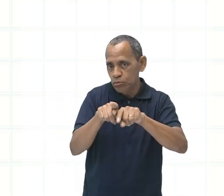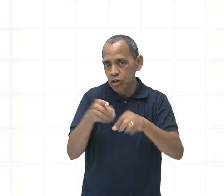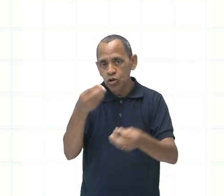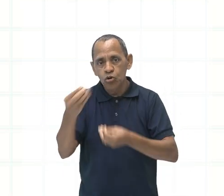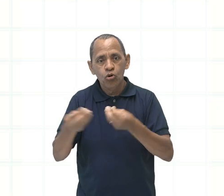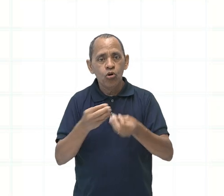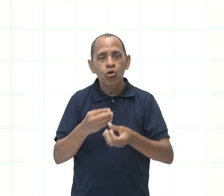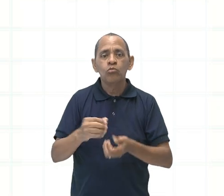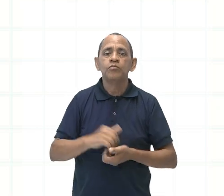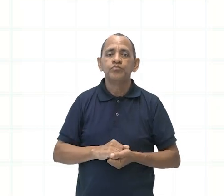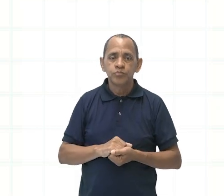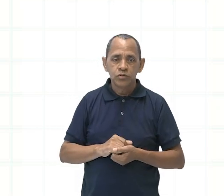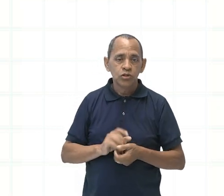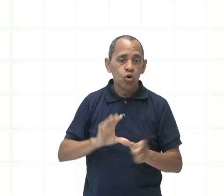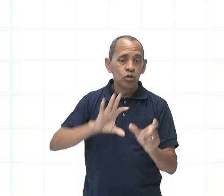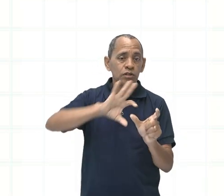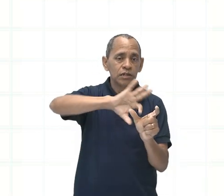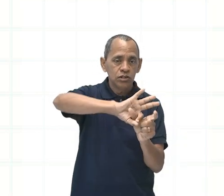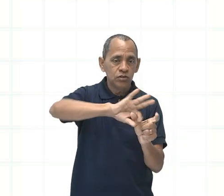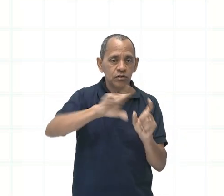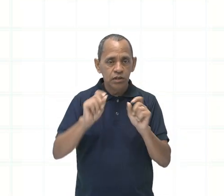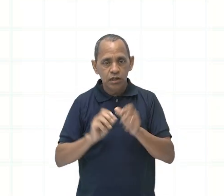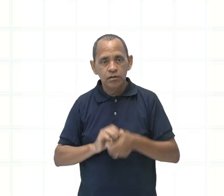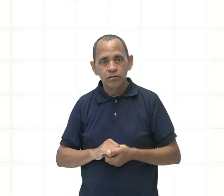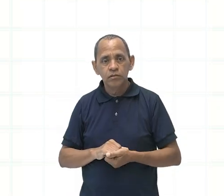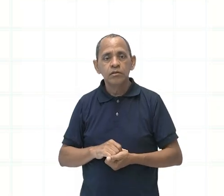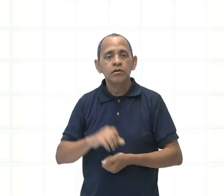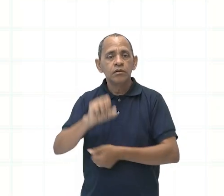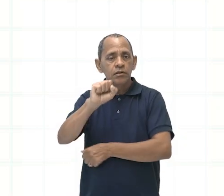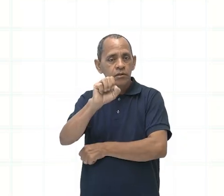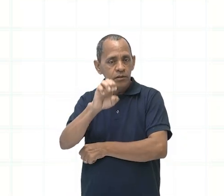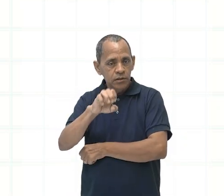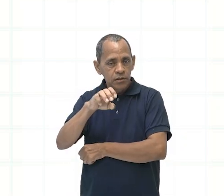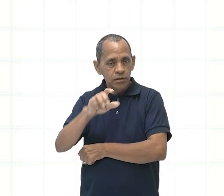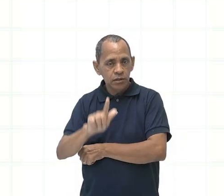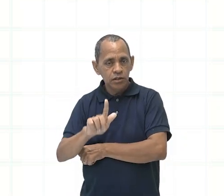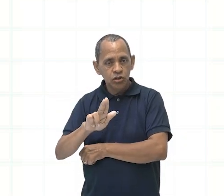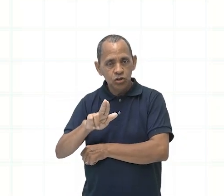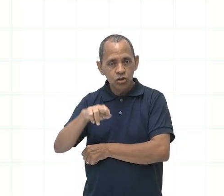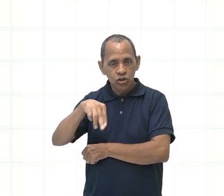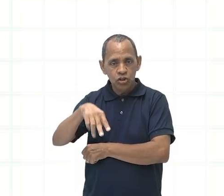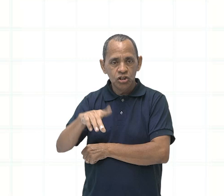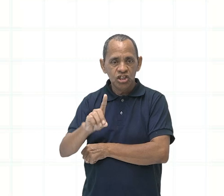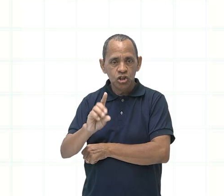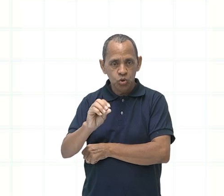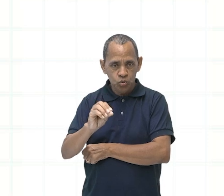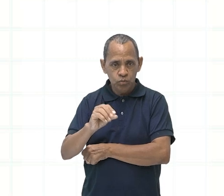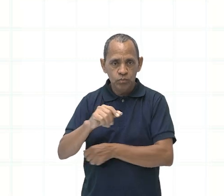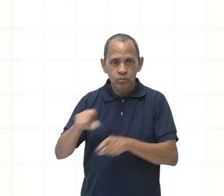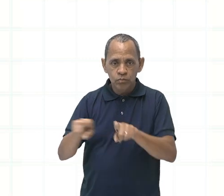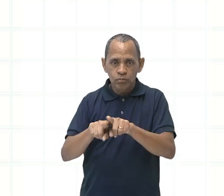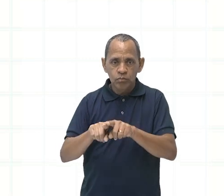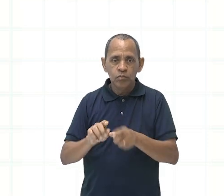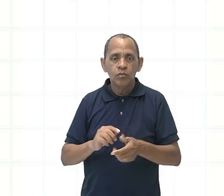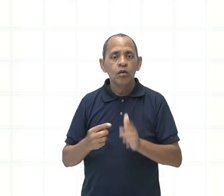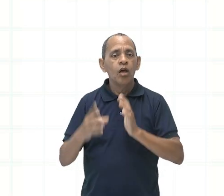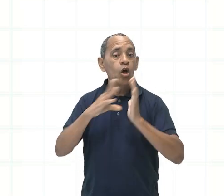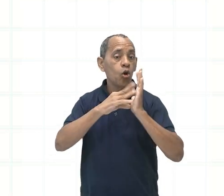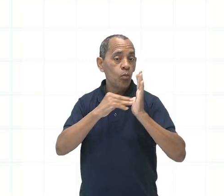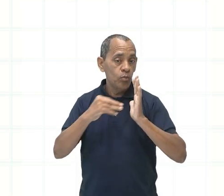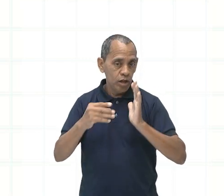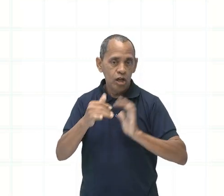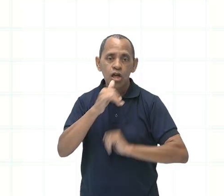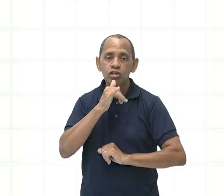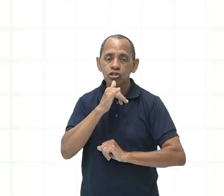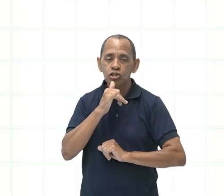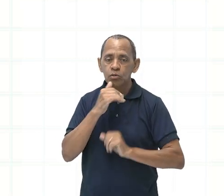oração subordinada, porque inicia pelo conectivo segundo, ela traz justamente a circunstância de